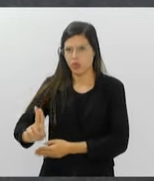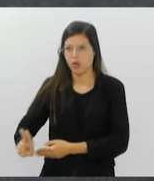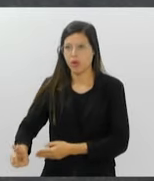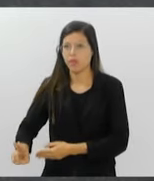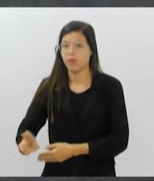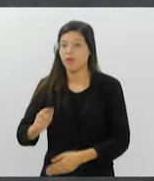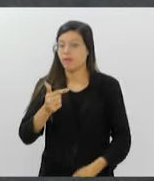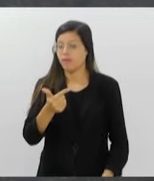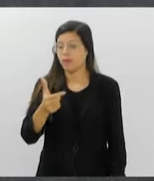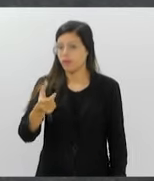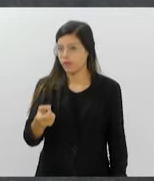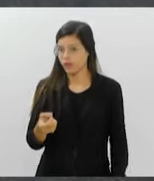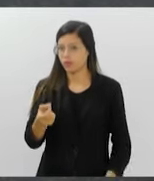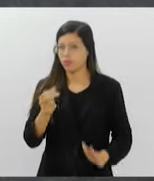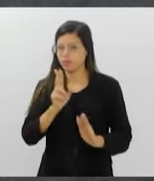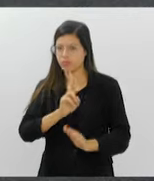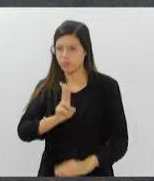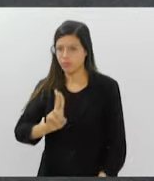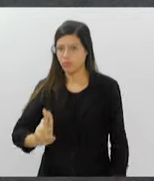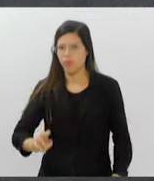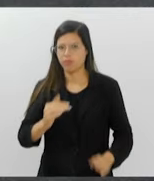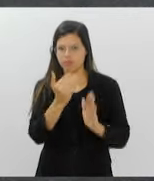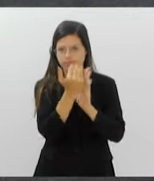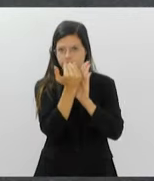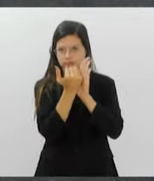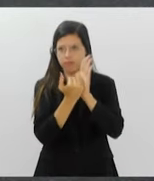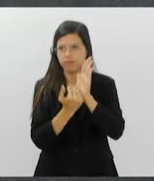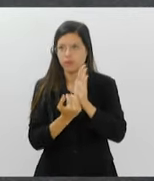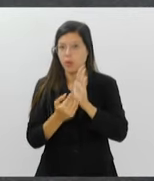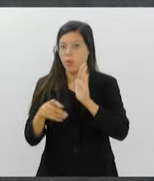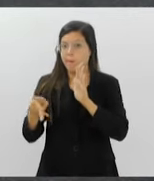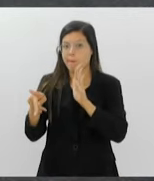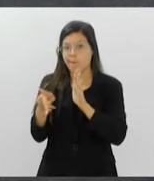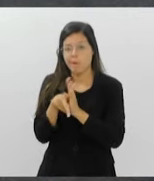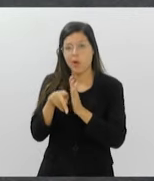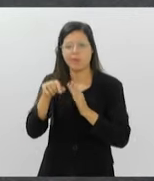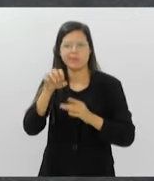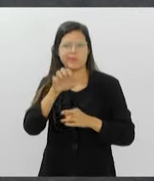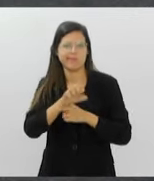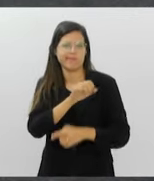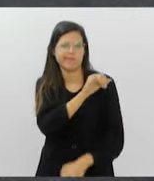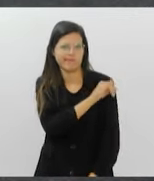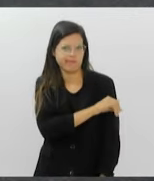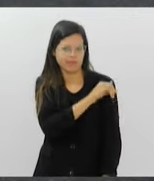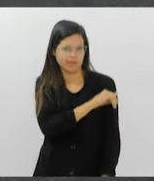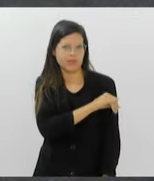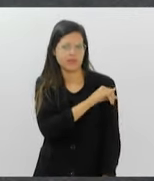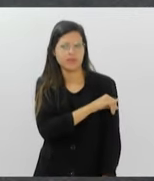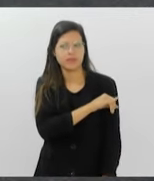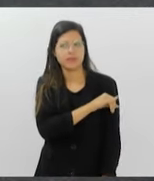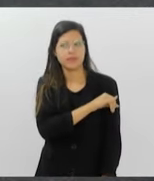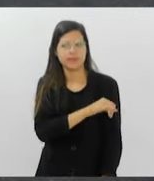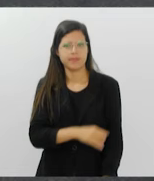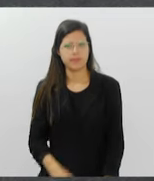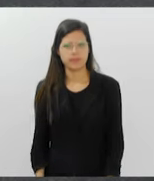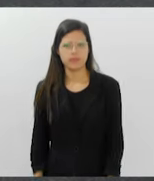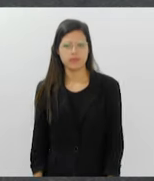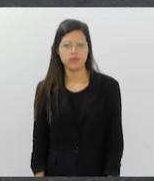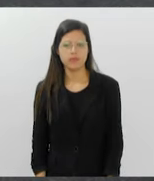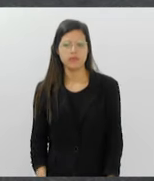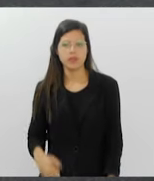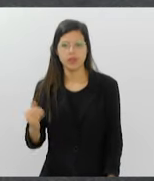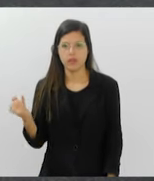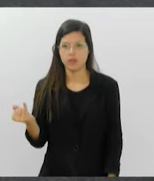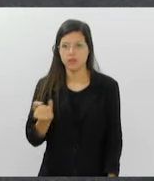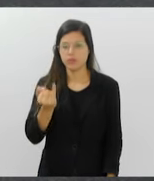20 nomes são pertencentes ao Estado do Rio de Janeiro. Então, isso é